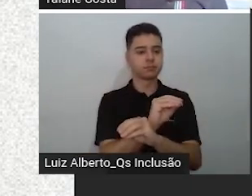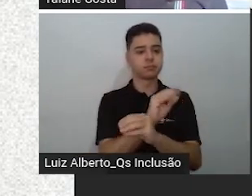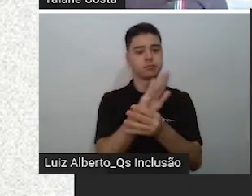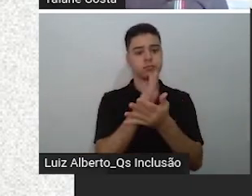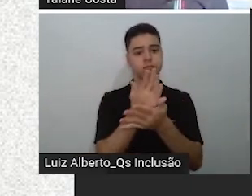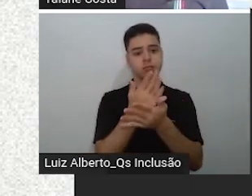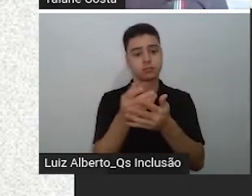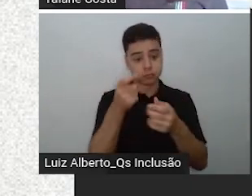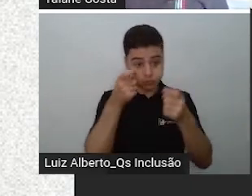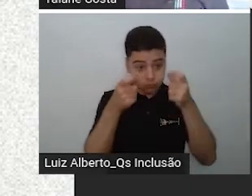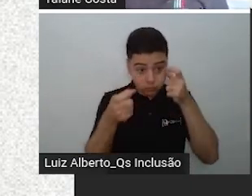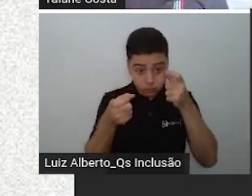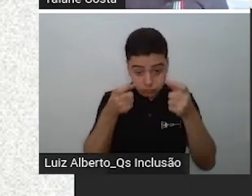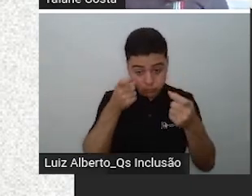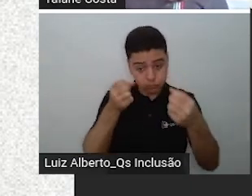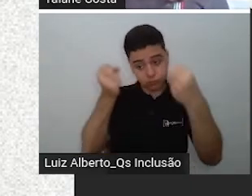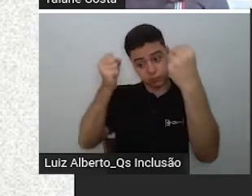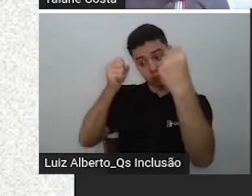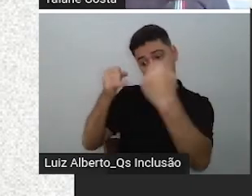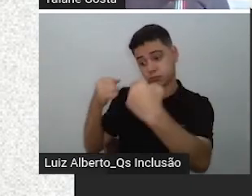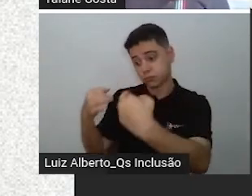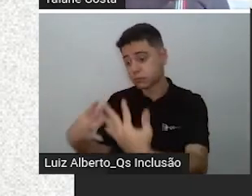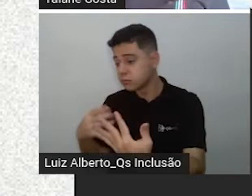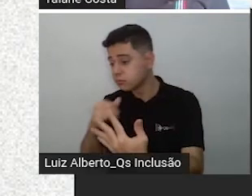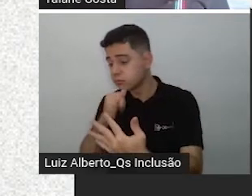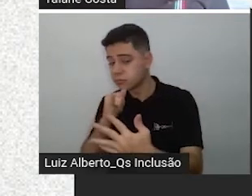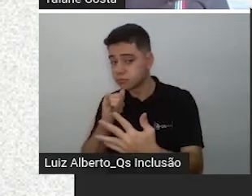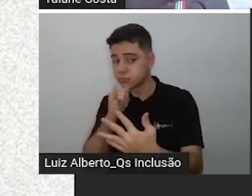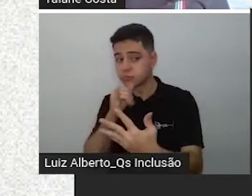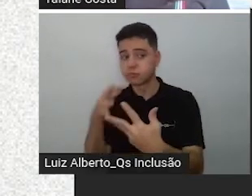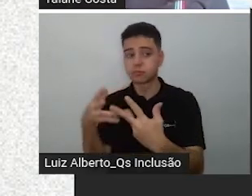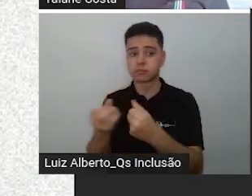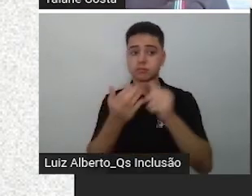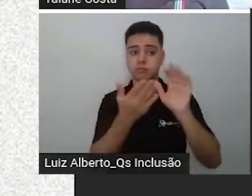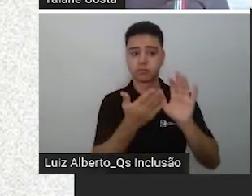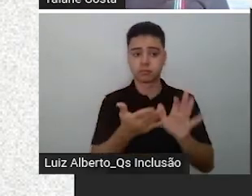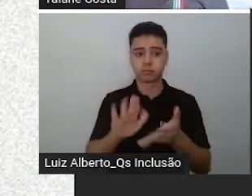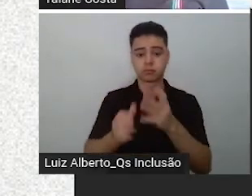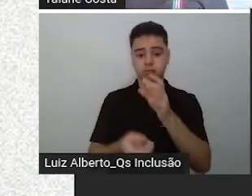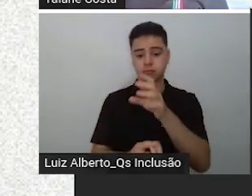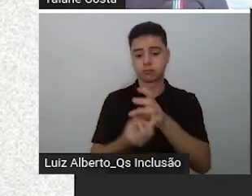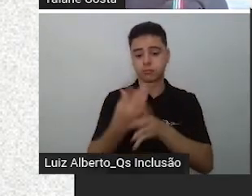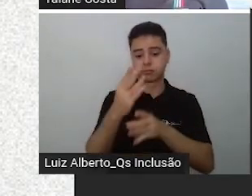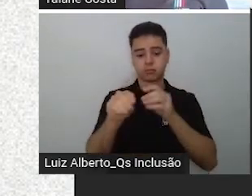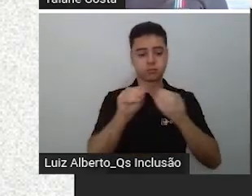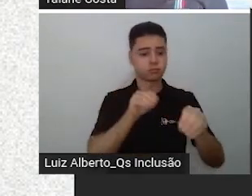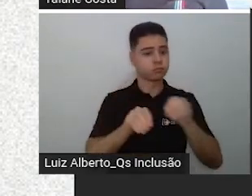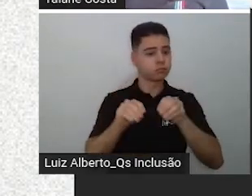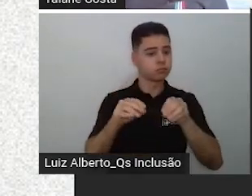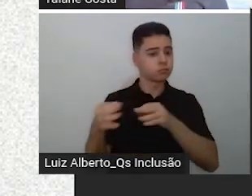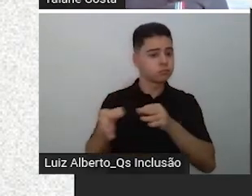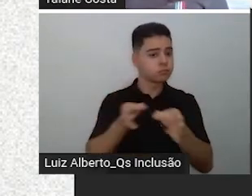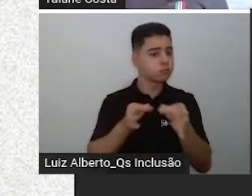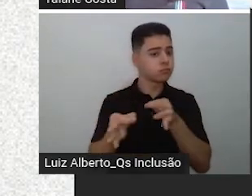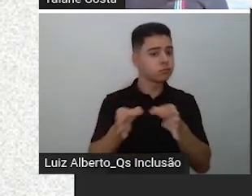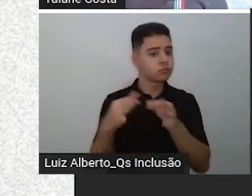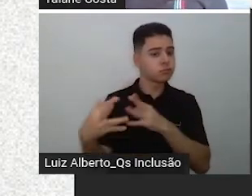algumas curiosidades desde o processo de produção, do processo de montagem,